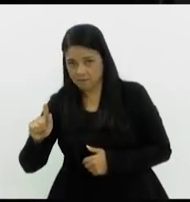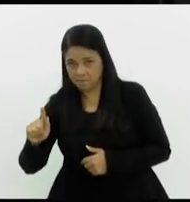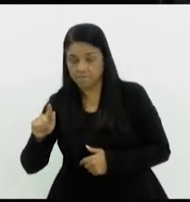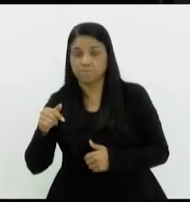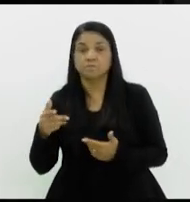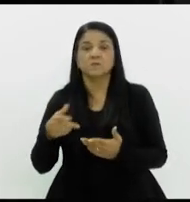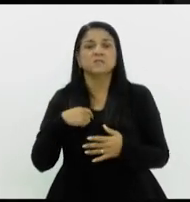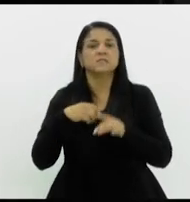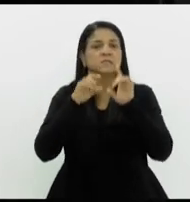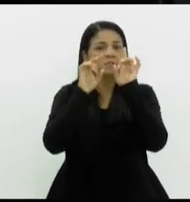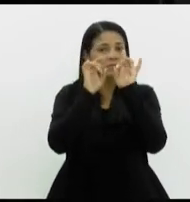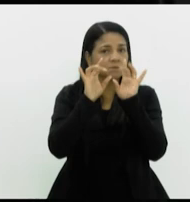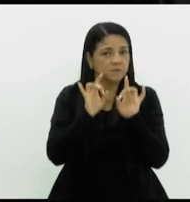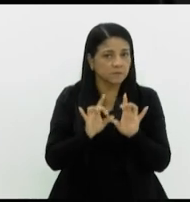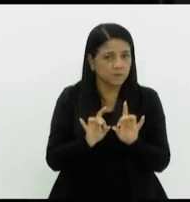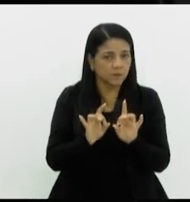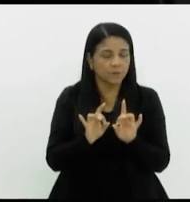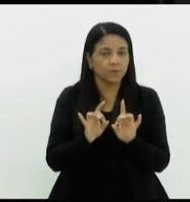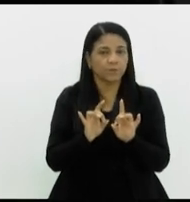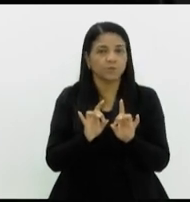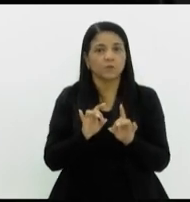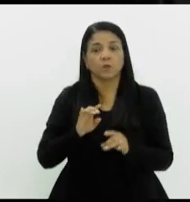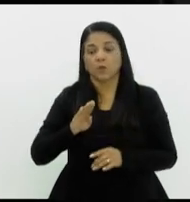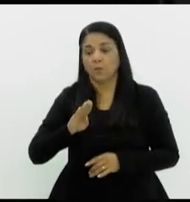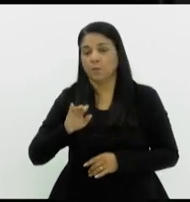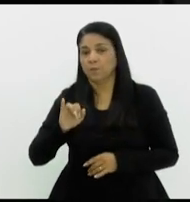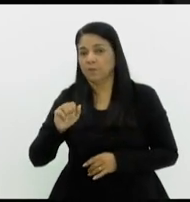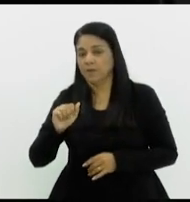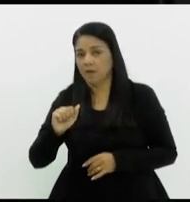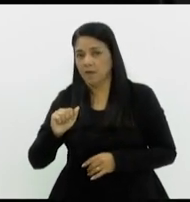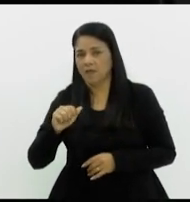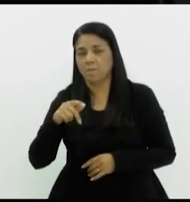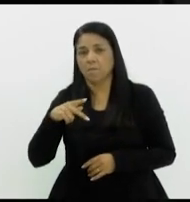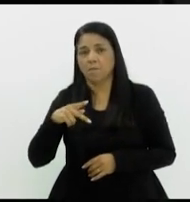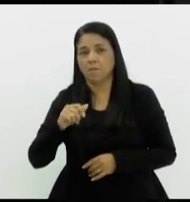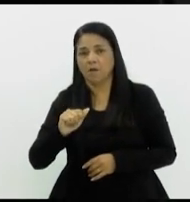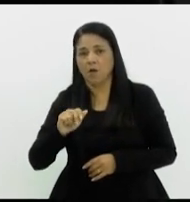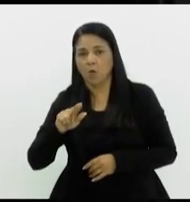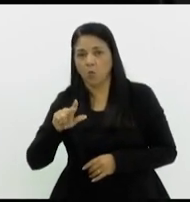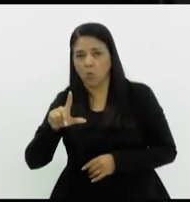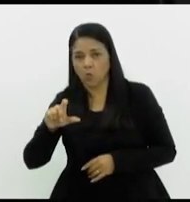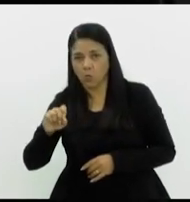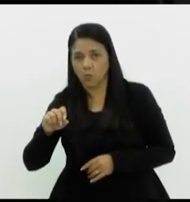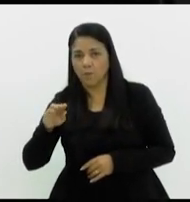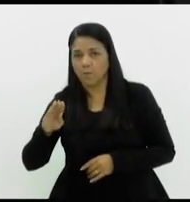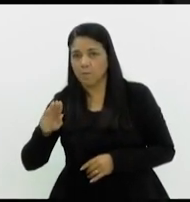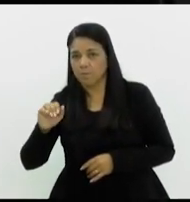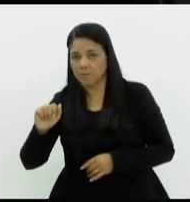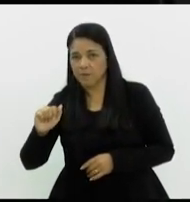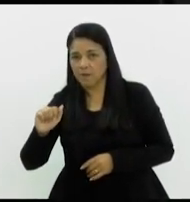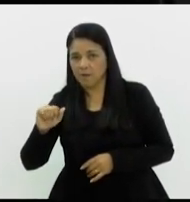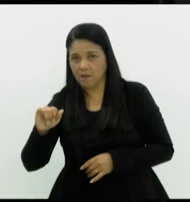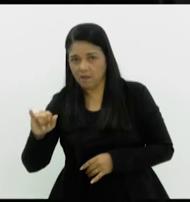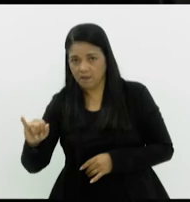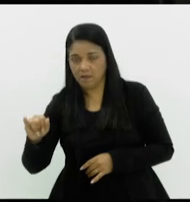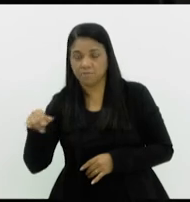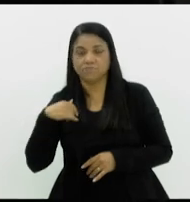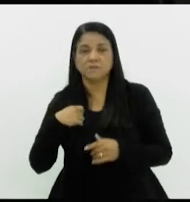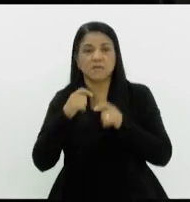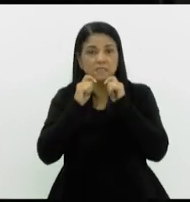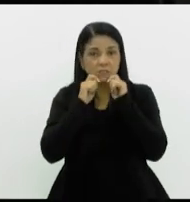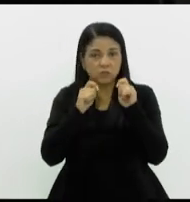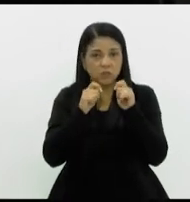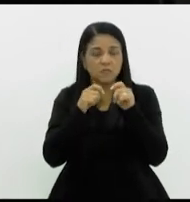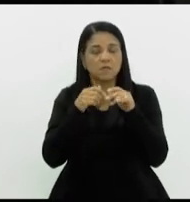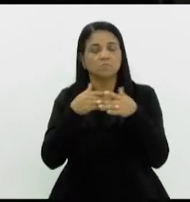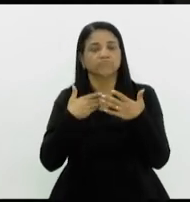especialmente, pelo BI, o Power BI, o qual minha assessoria teve acesso, e